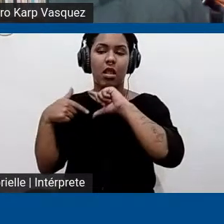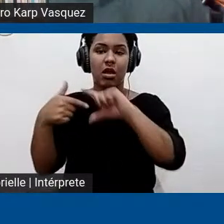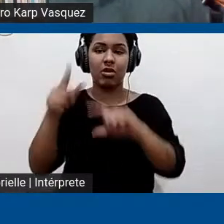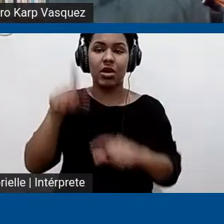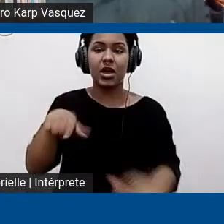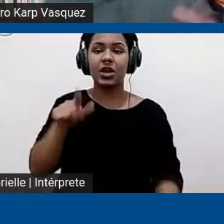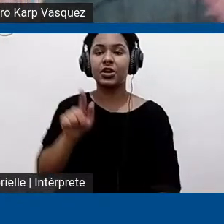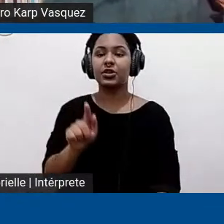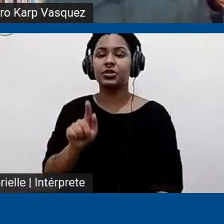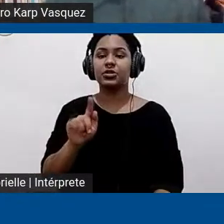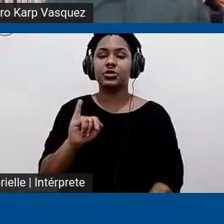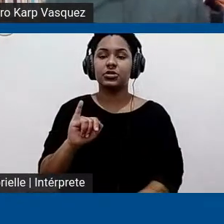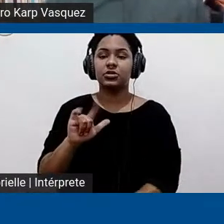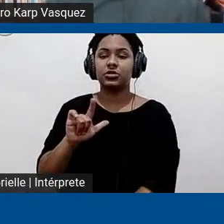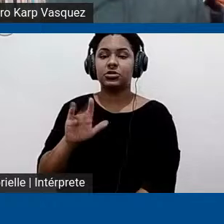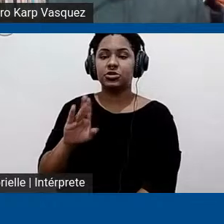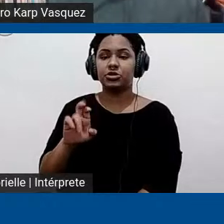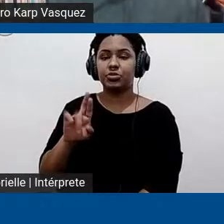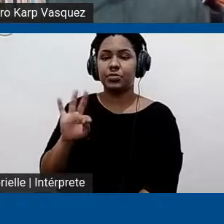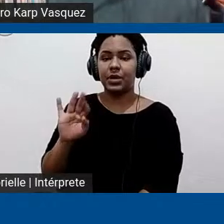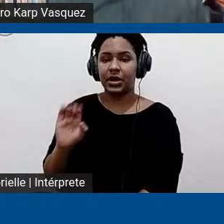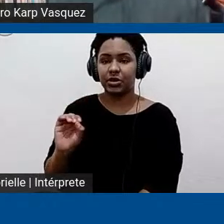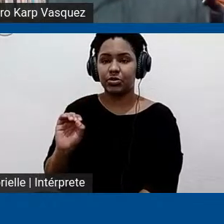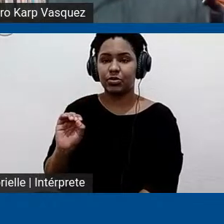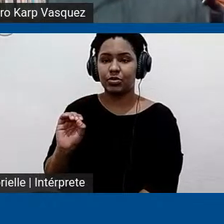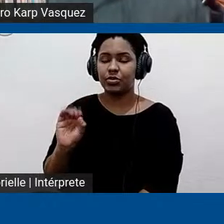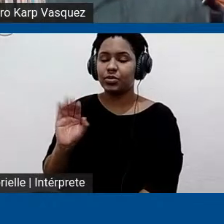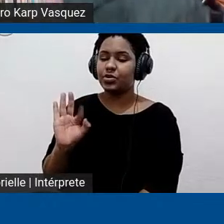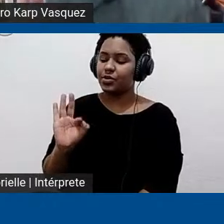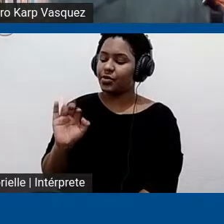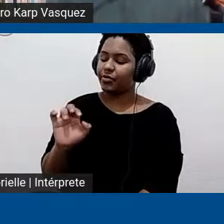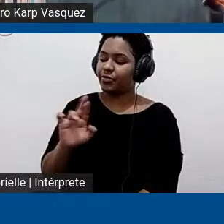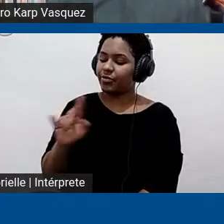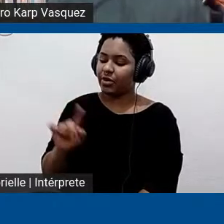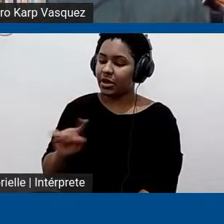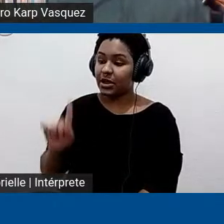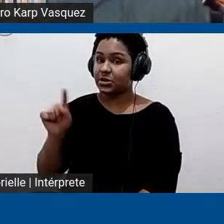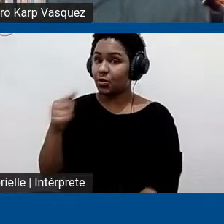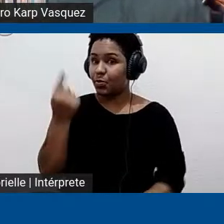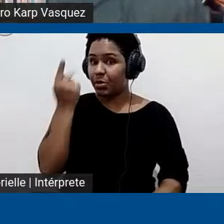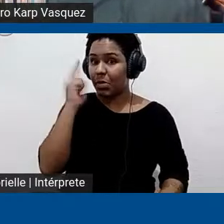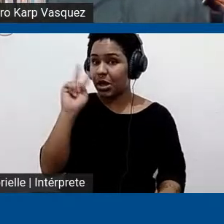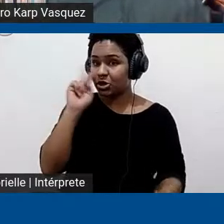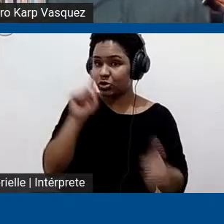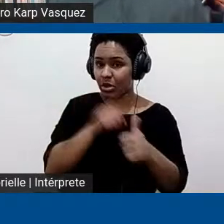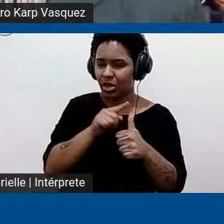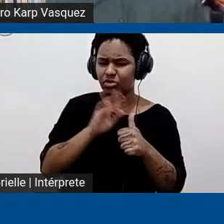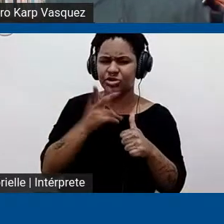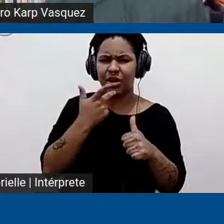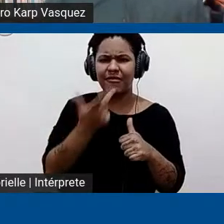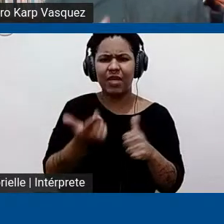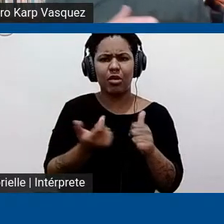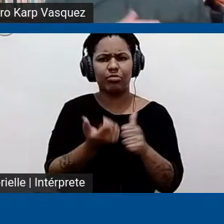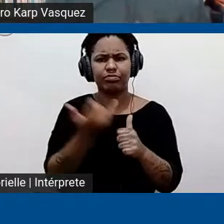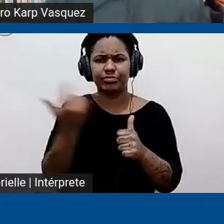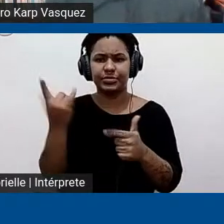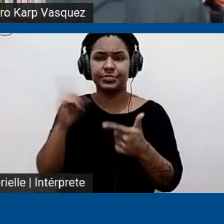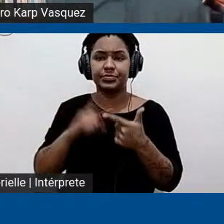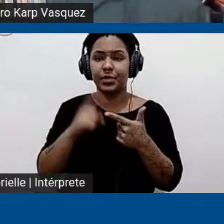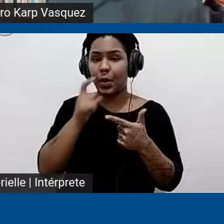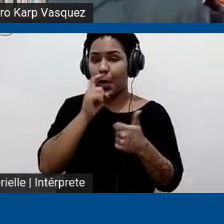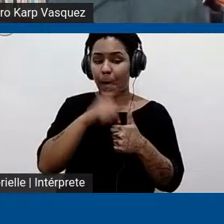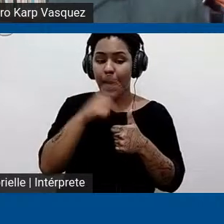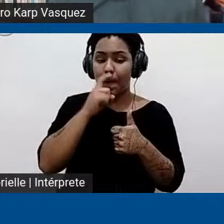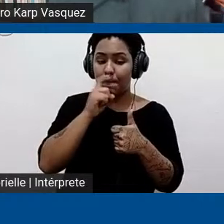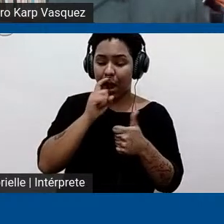Gilberto Ferreira, que o nosso primeiro historiador, né, já foi citado várias vezes, o pai dele e o